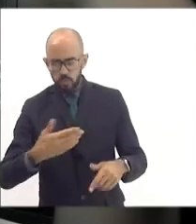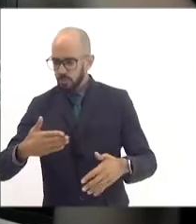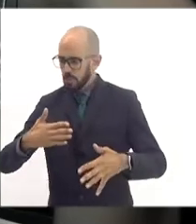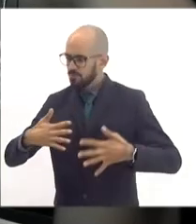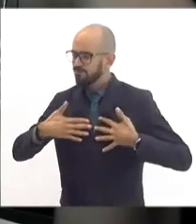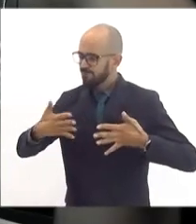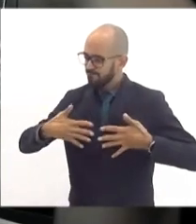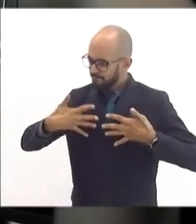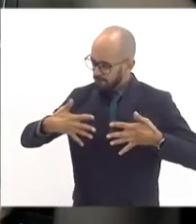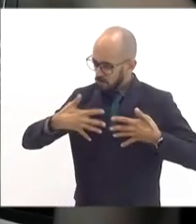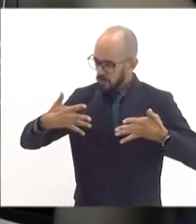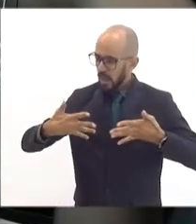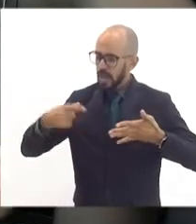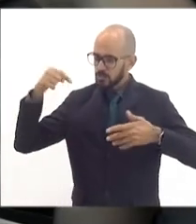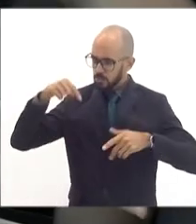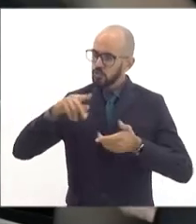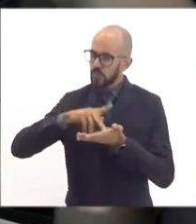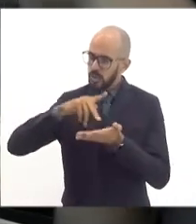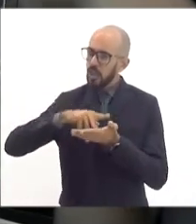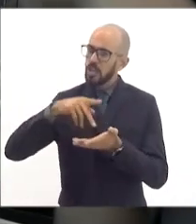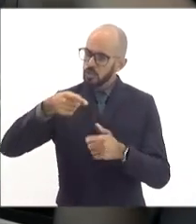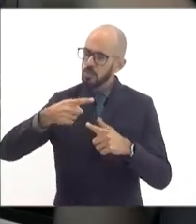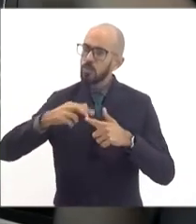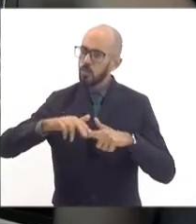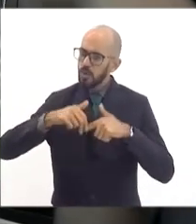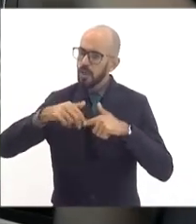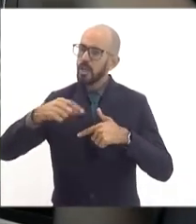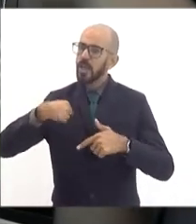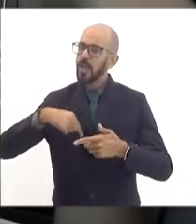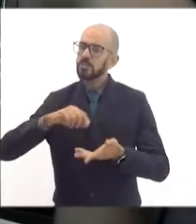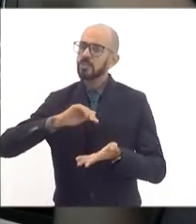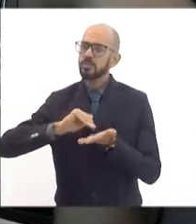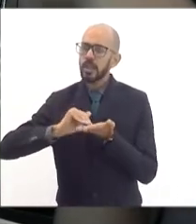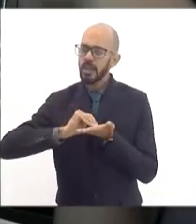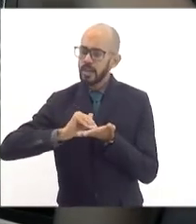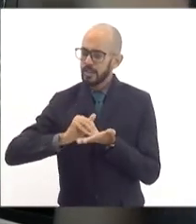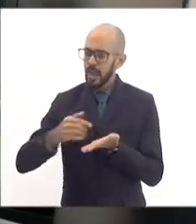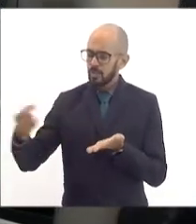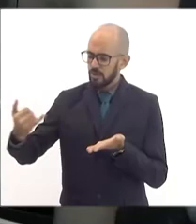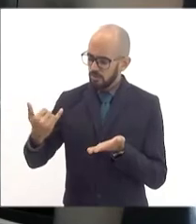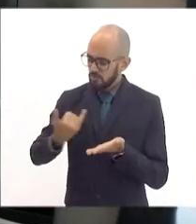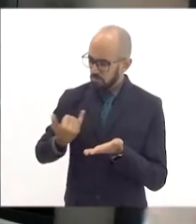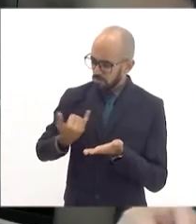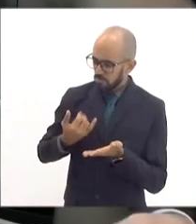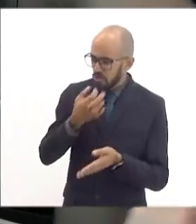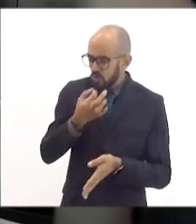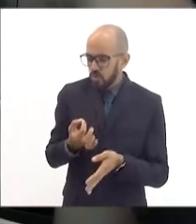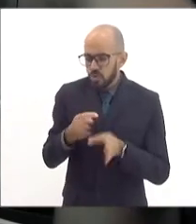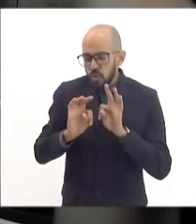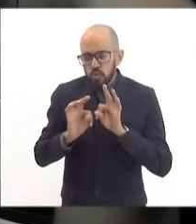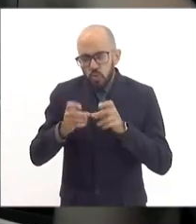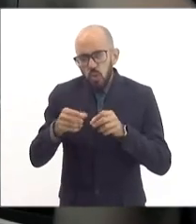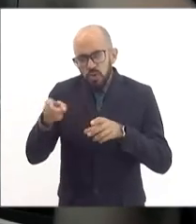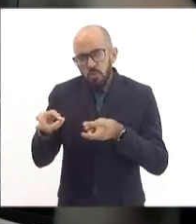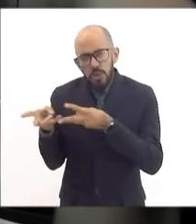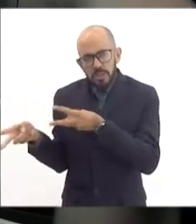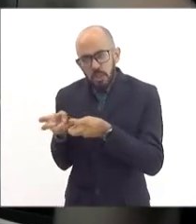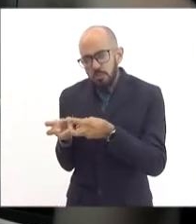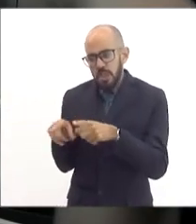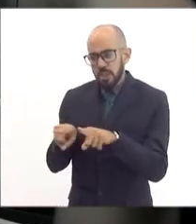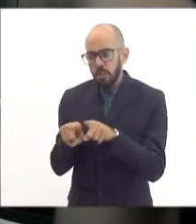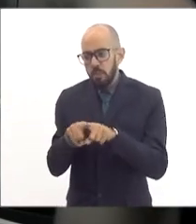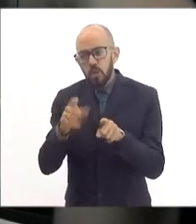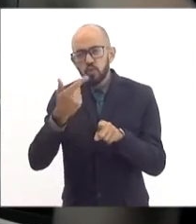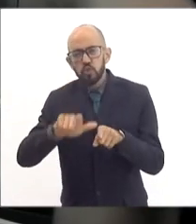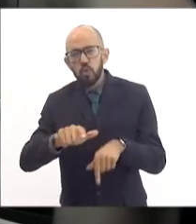tenho certeza que né, o secretário aqui já fez todas as sugestões, o pessoal também aí